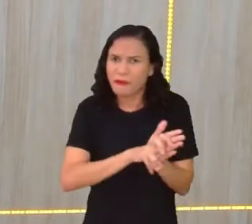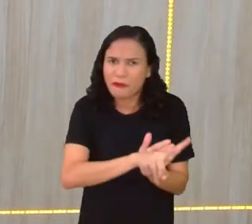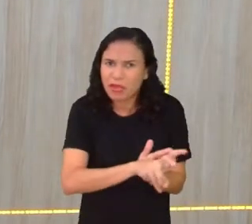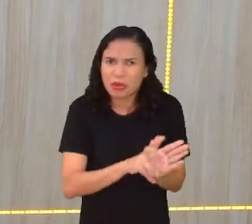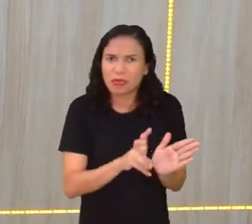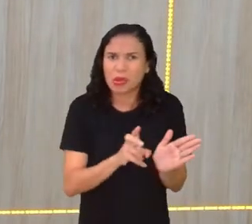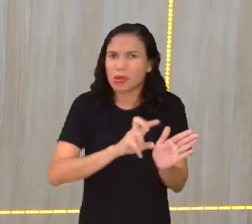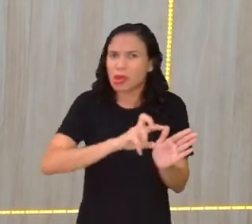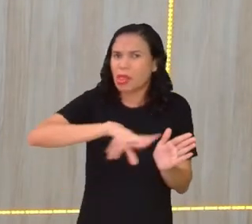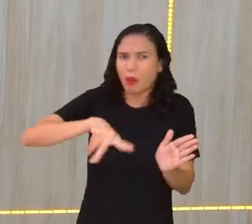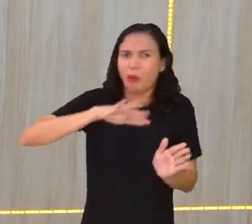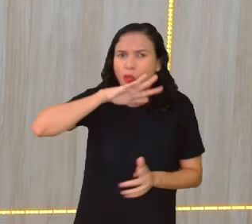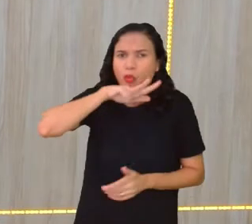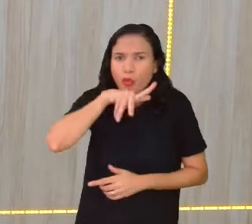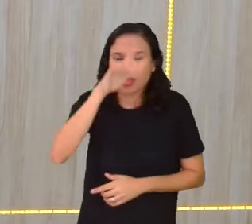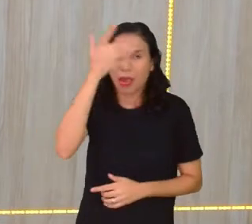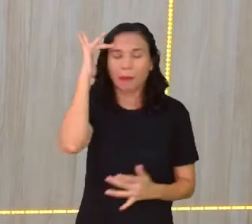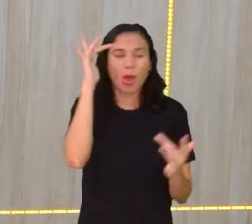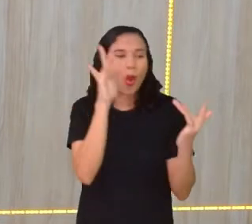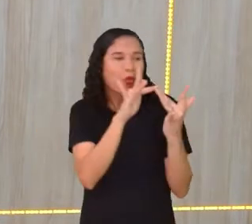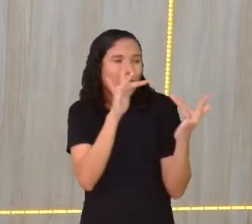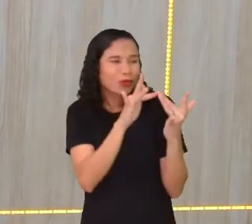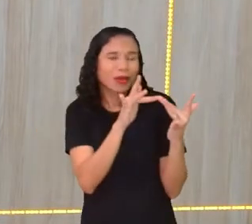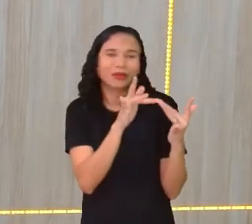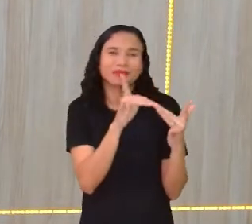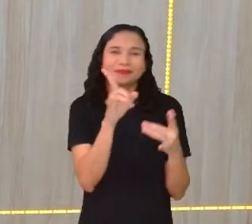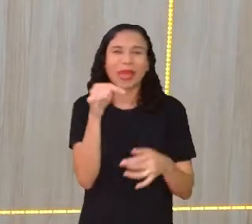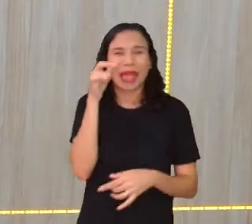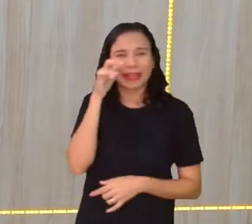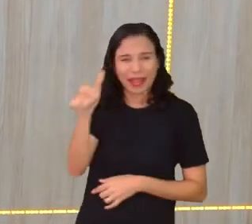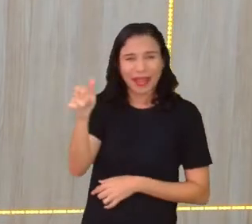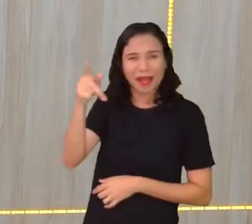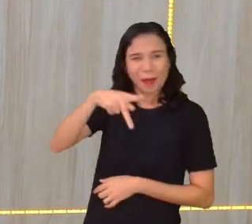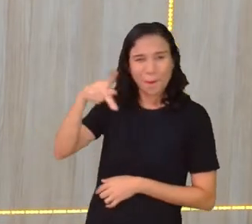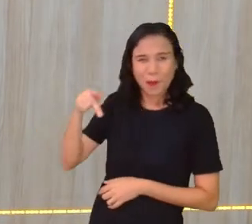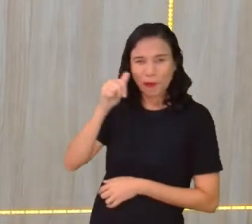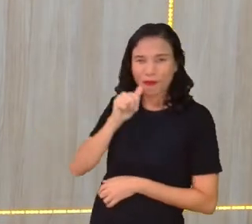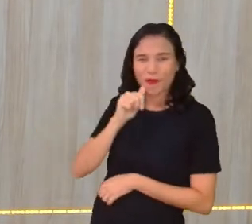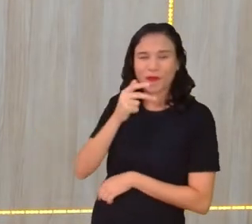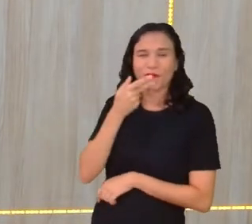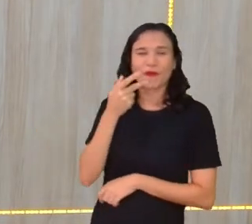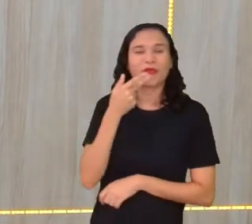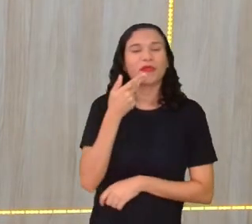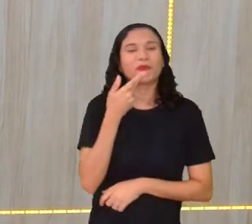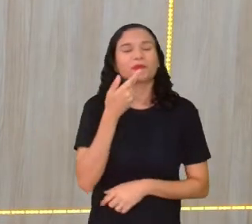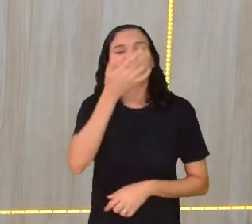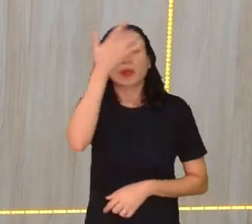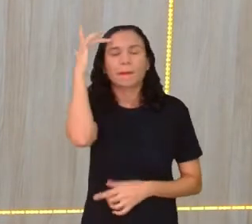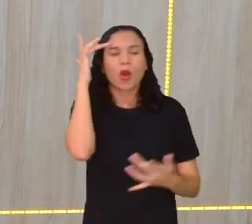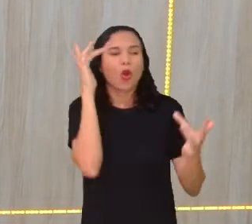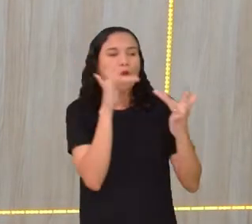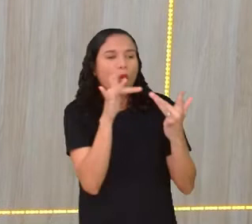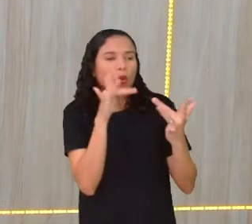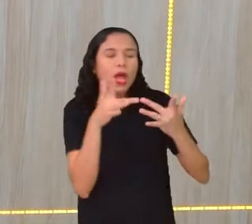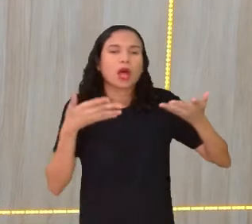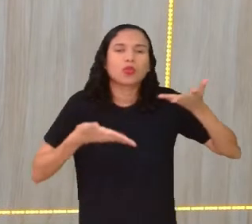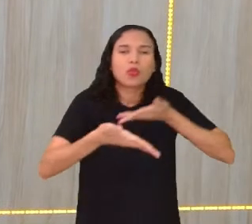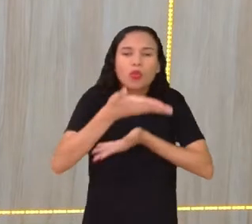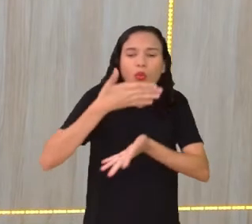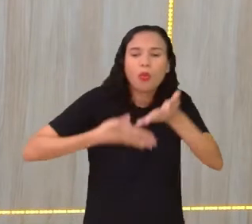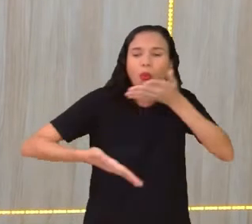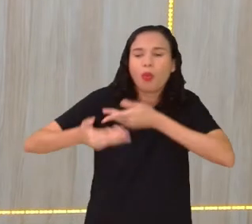né? Você entrar em contato, eu acho interessante, como a professora Vanessa colocou, entrar em contato com povos de